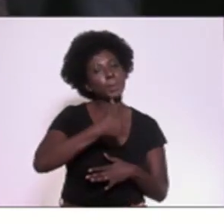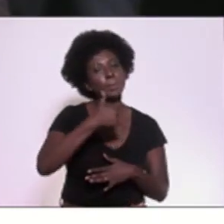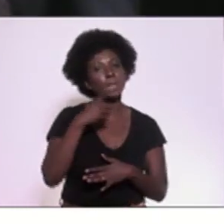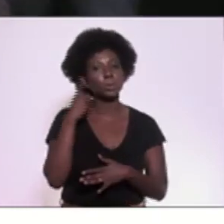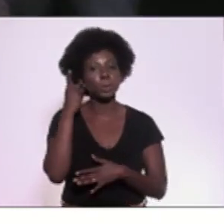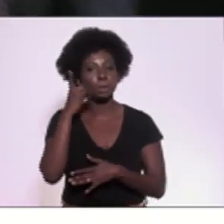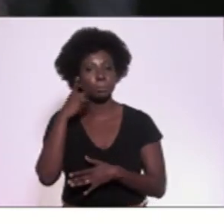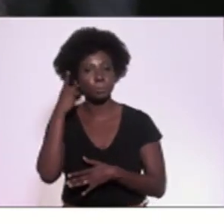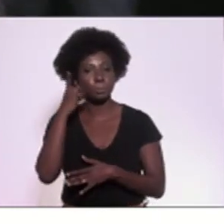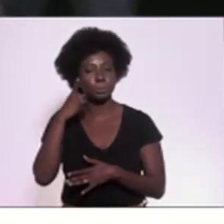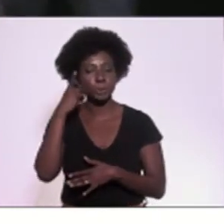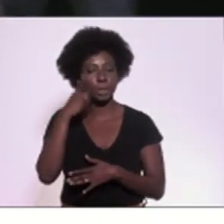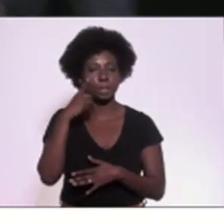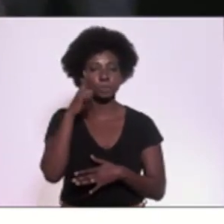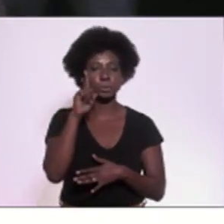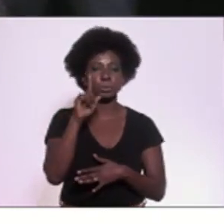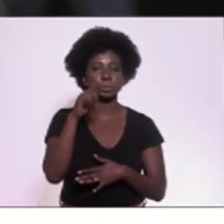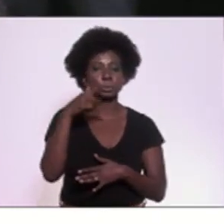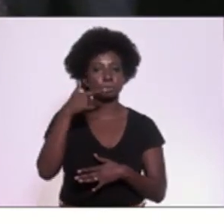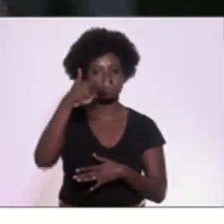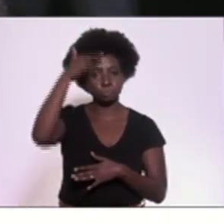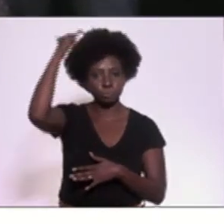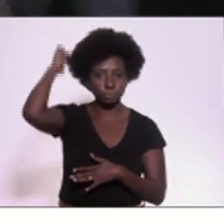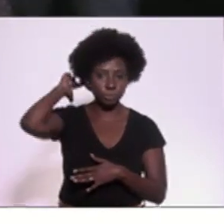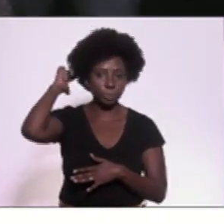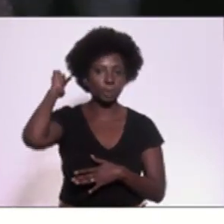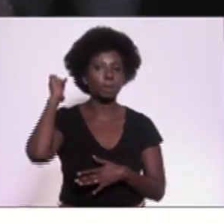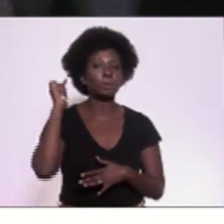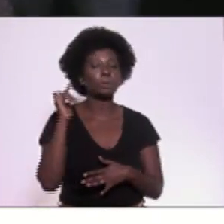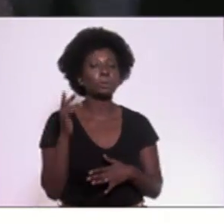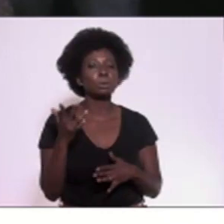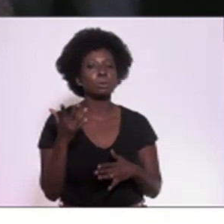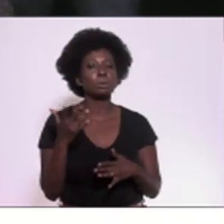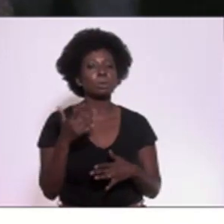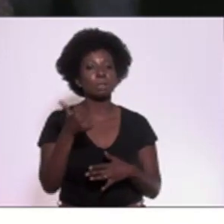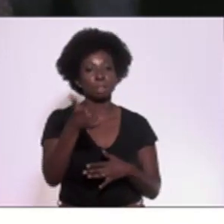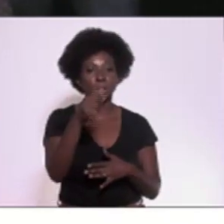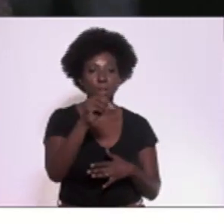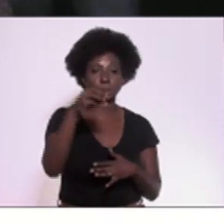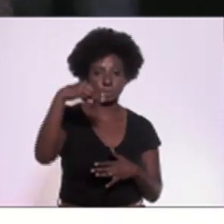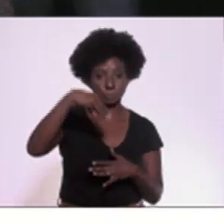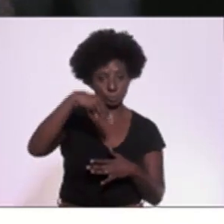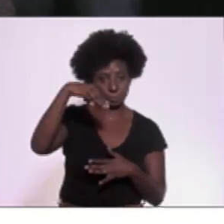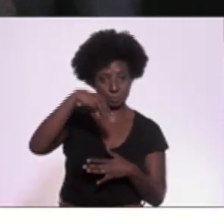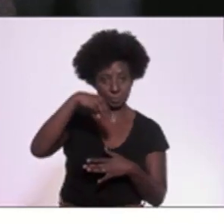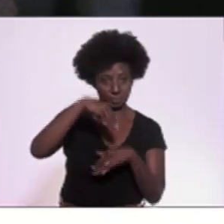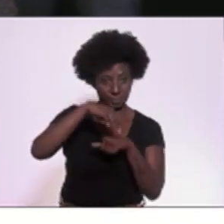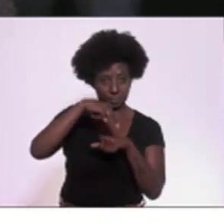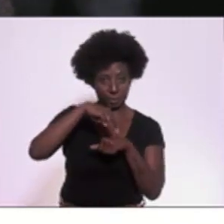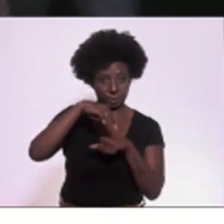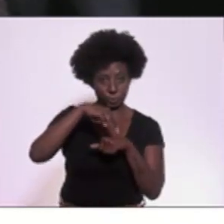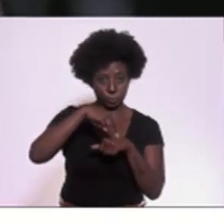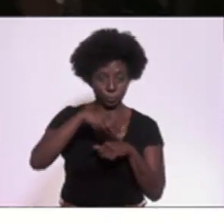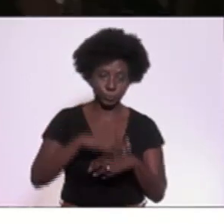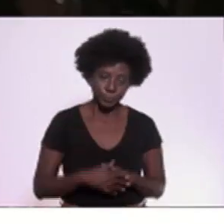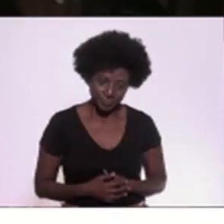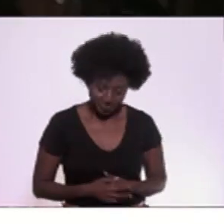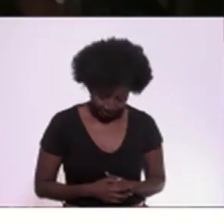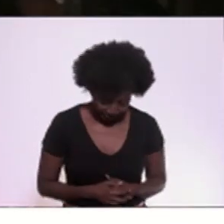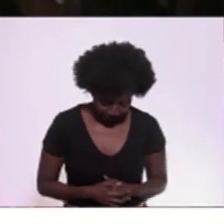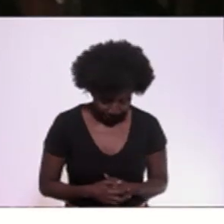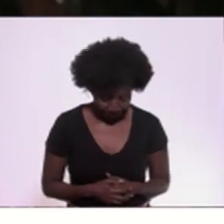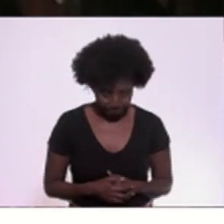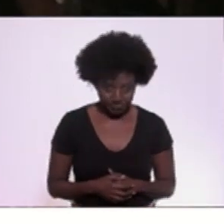Luiz Paulo Corrêa da Rocha. Deputado Luiz Paulo, Vossa Excelência tem 10 minutos de acordo com o tempo regimental.